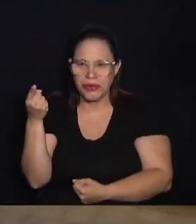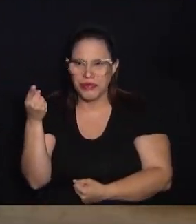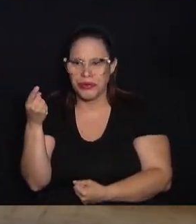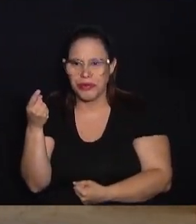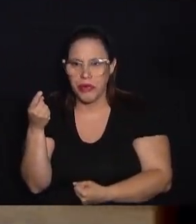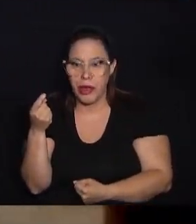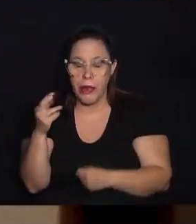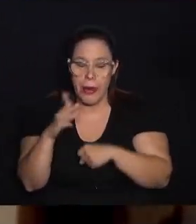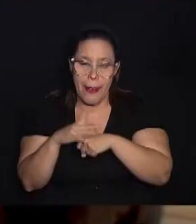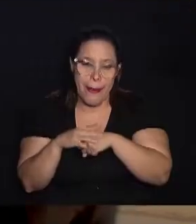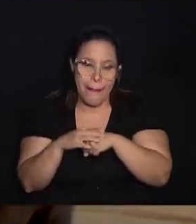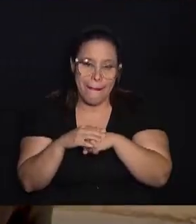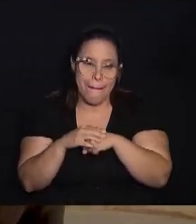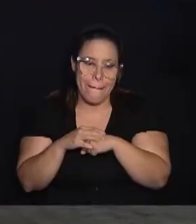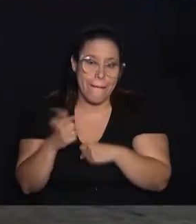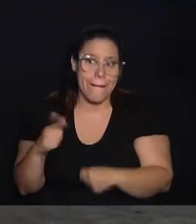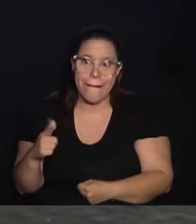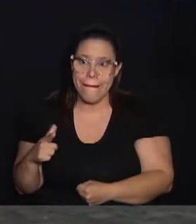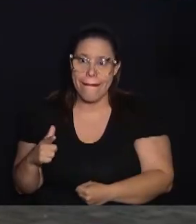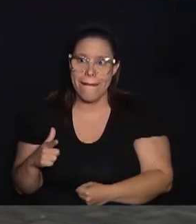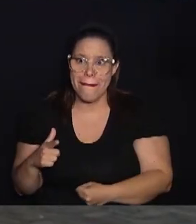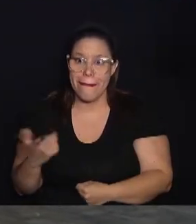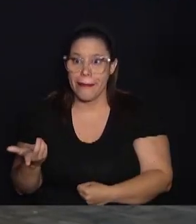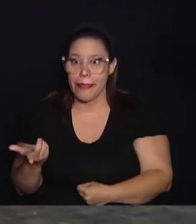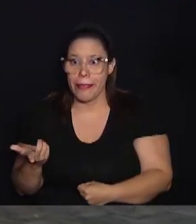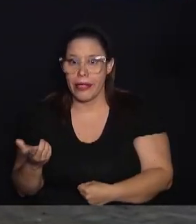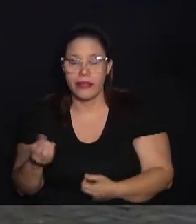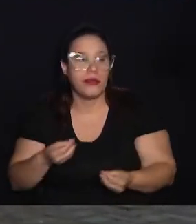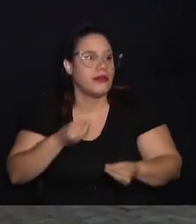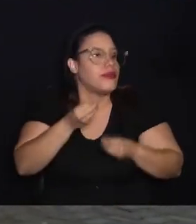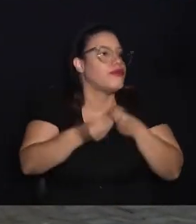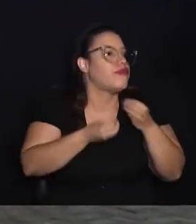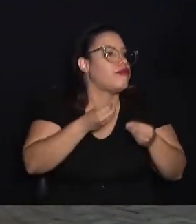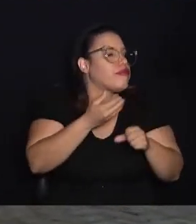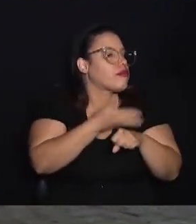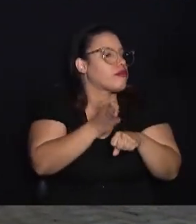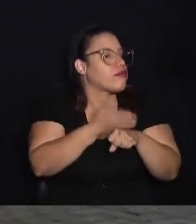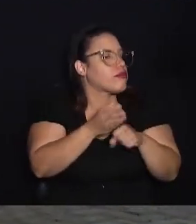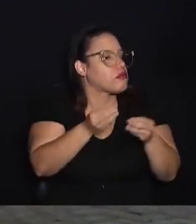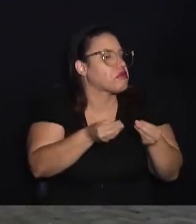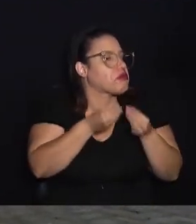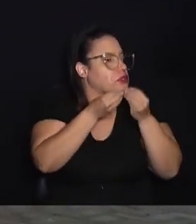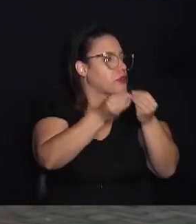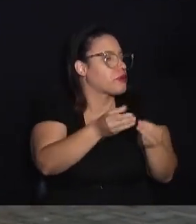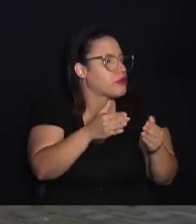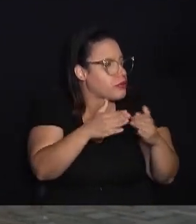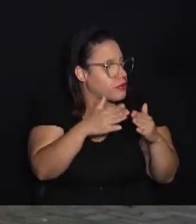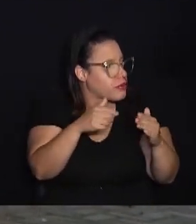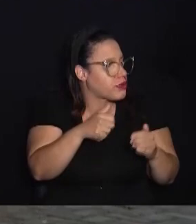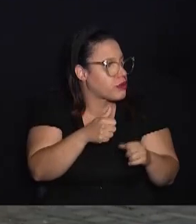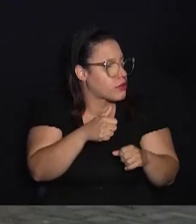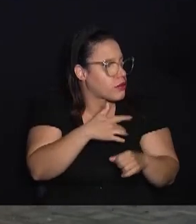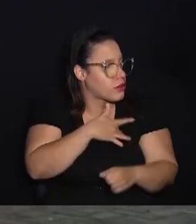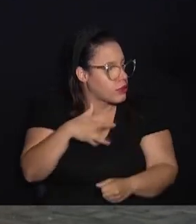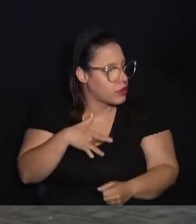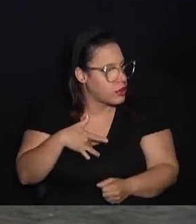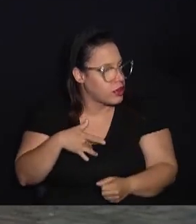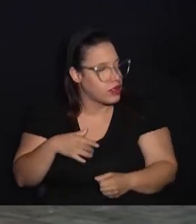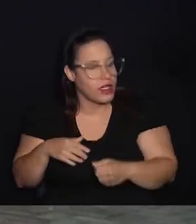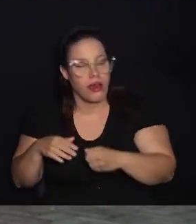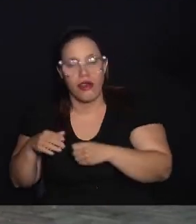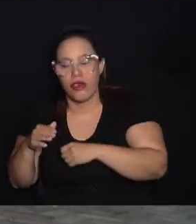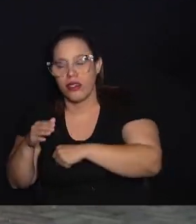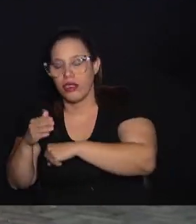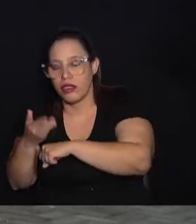doenças Quais as práticas Joice que vocês ofertam aqui no posto de práticas integrativas